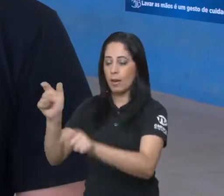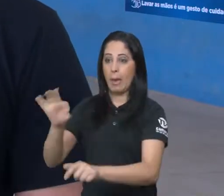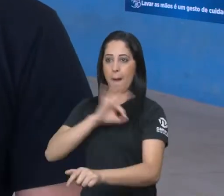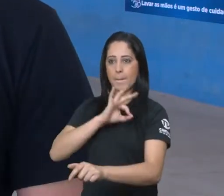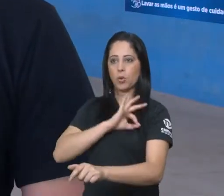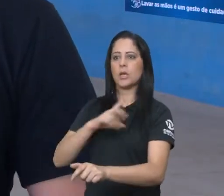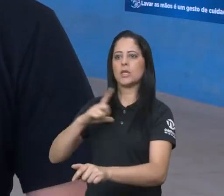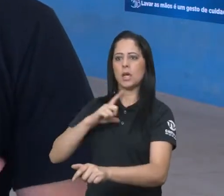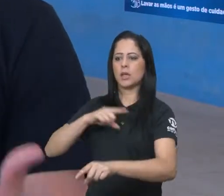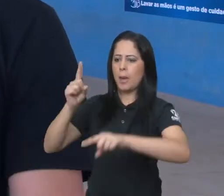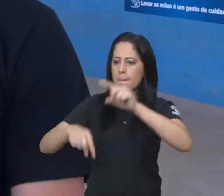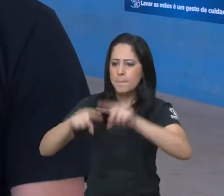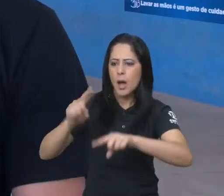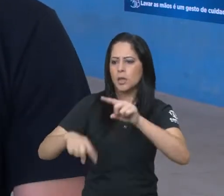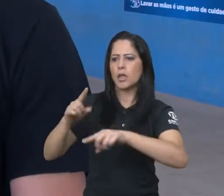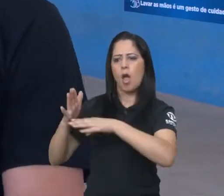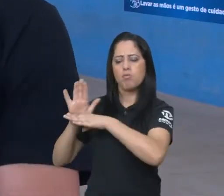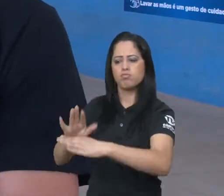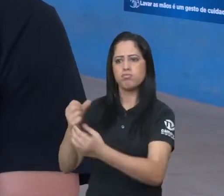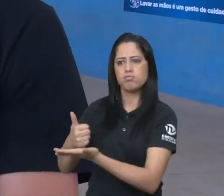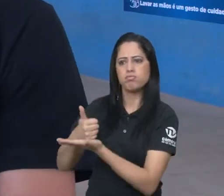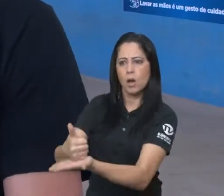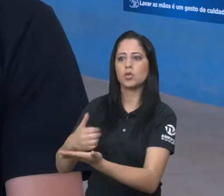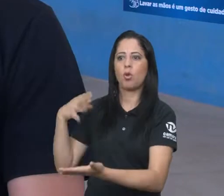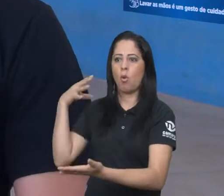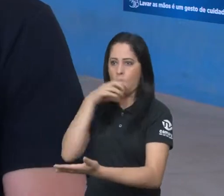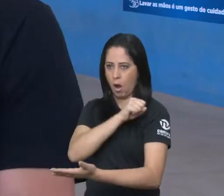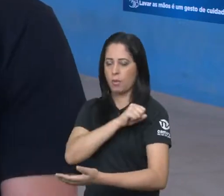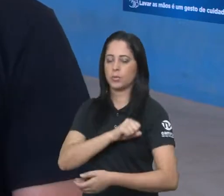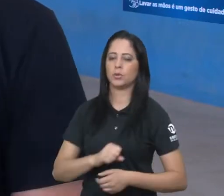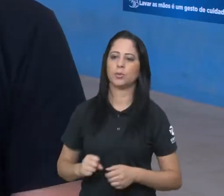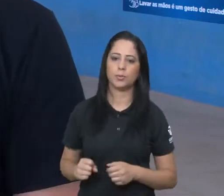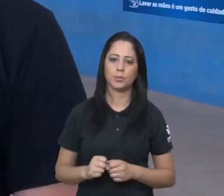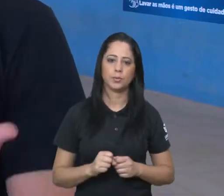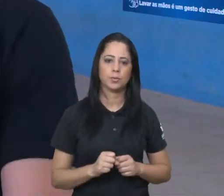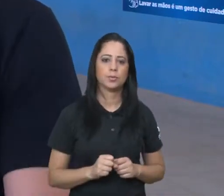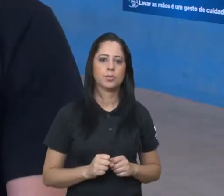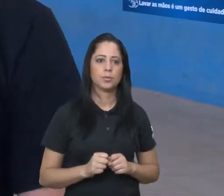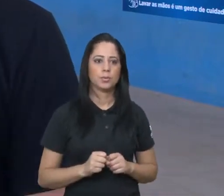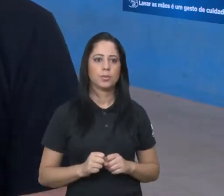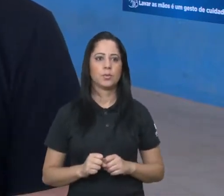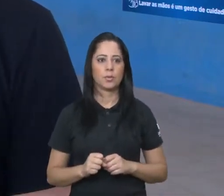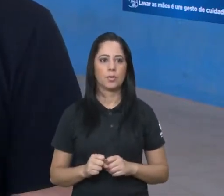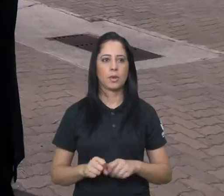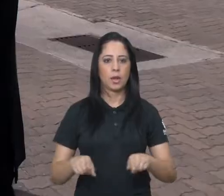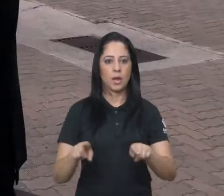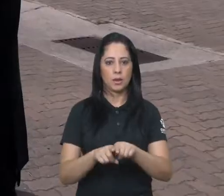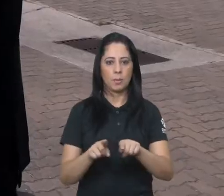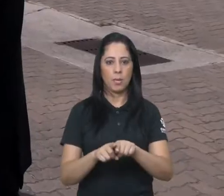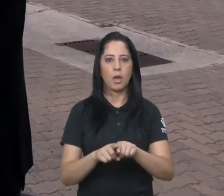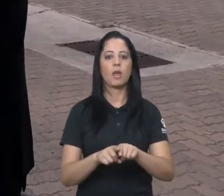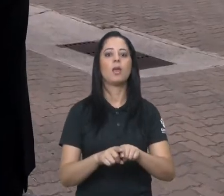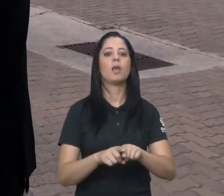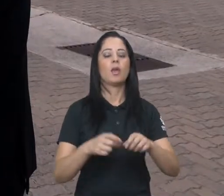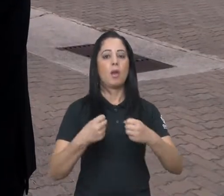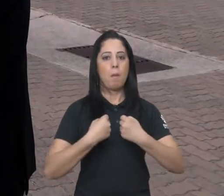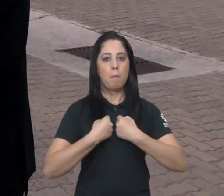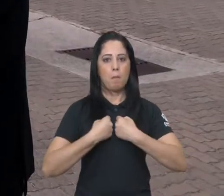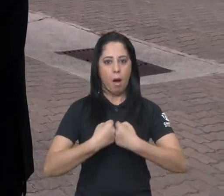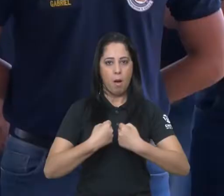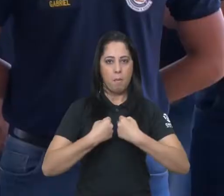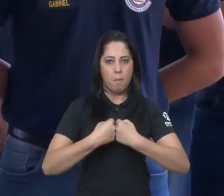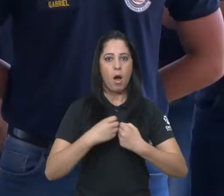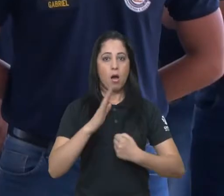esse equipamento, caso necessário, estará à disposição deles em todas as viaturas da Guarda Civil Municipal. Além de receberem